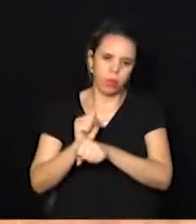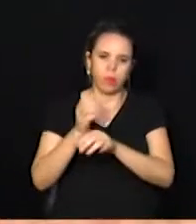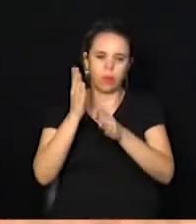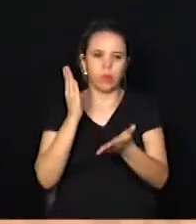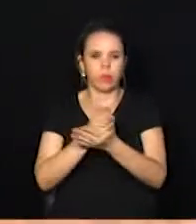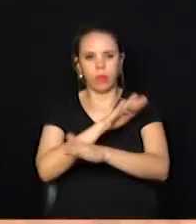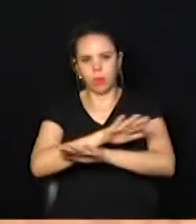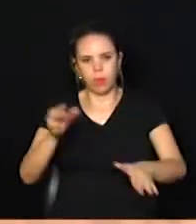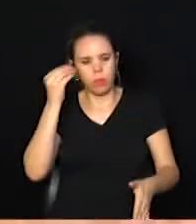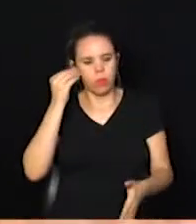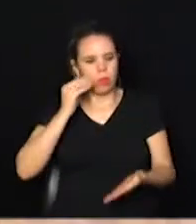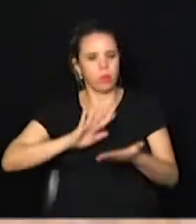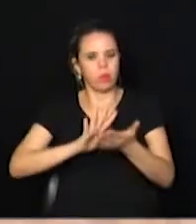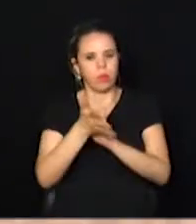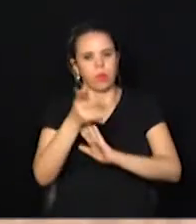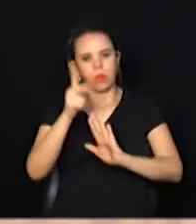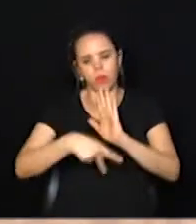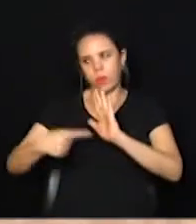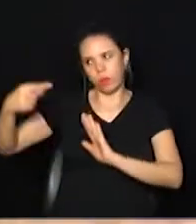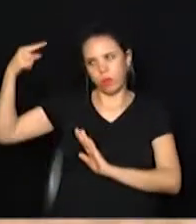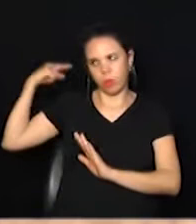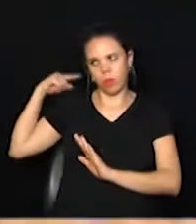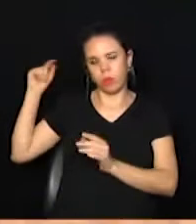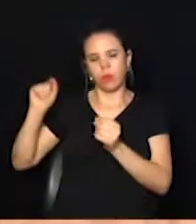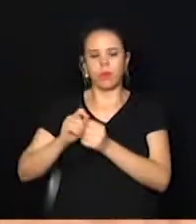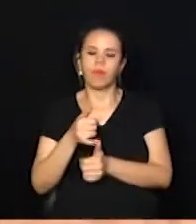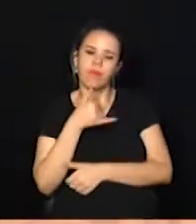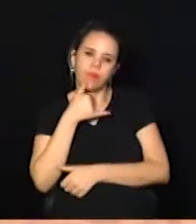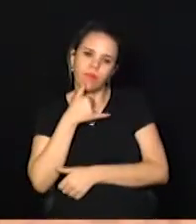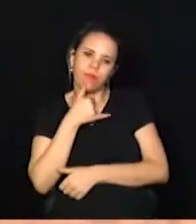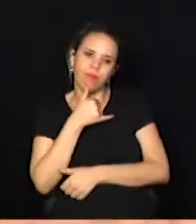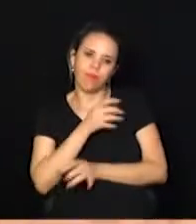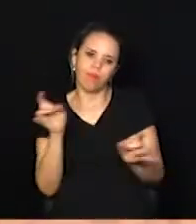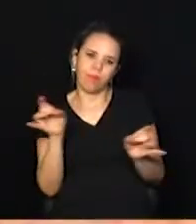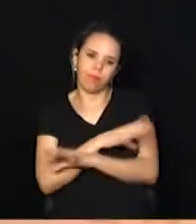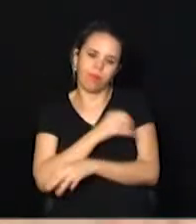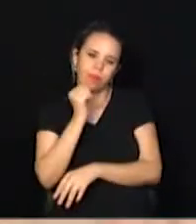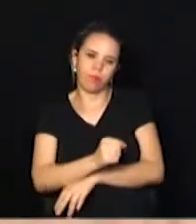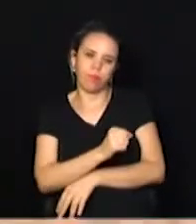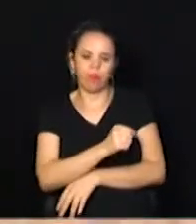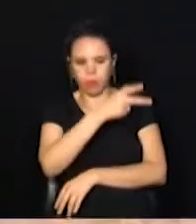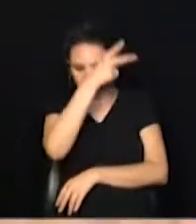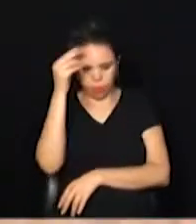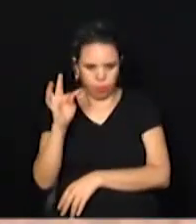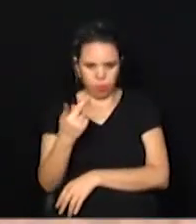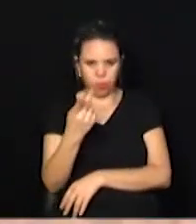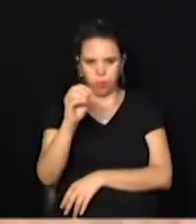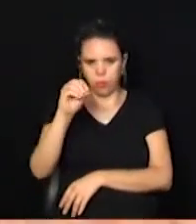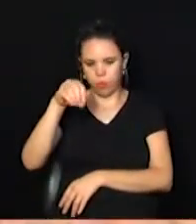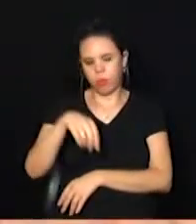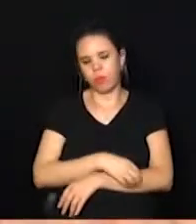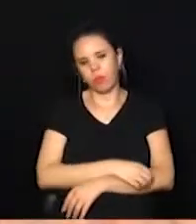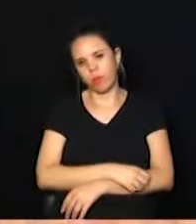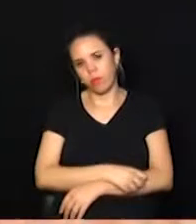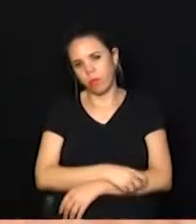de destruição daquele projeto, que foi, infelizmente, com o assassinato do prefeito Toninho. Então, presidenta Paola,